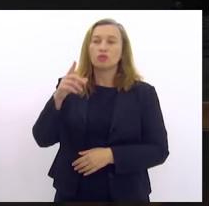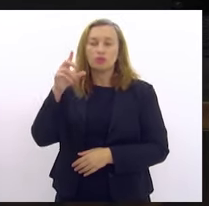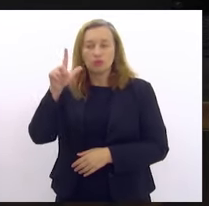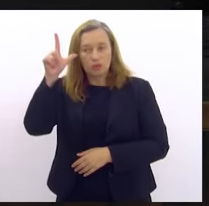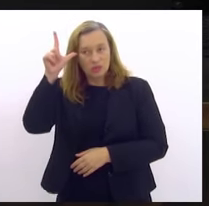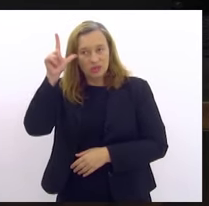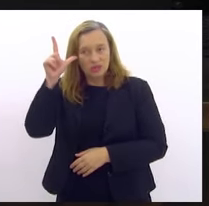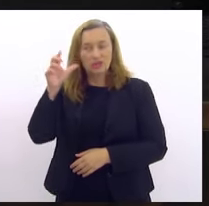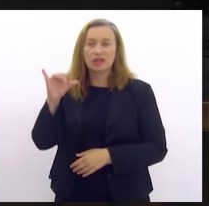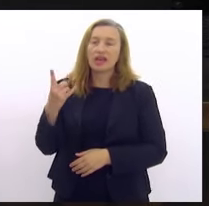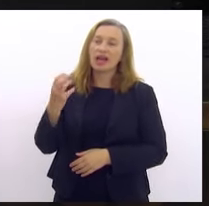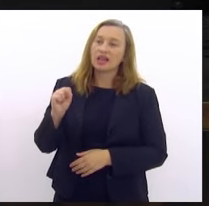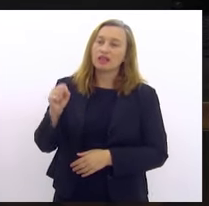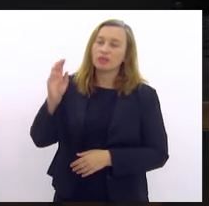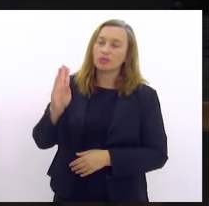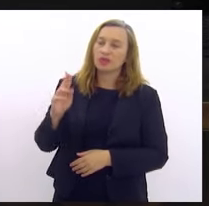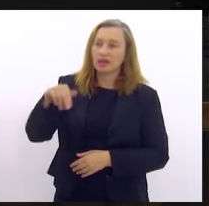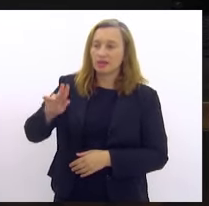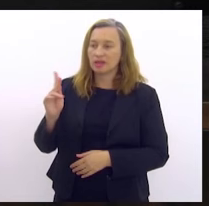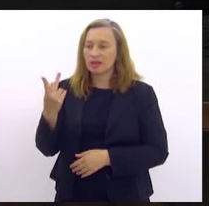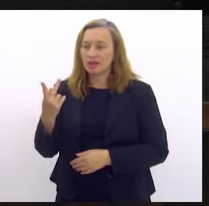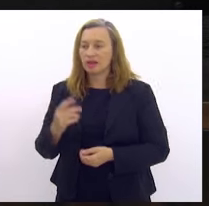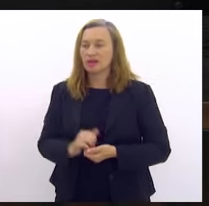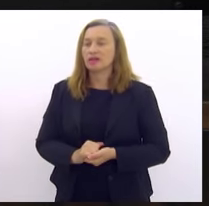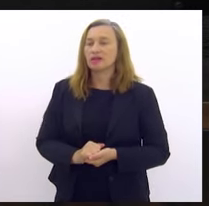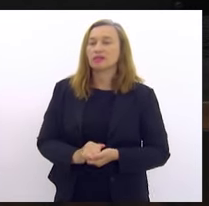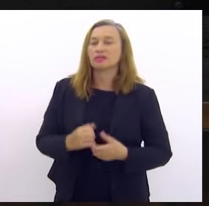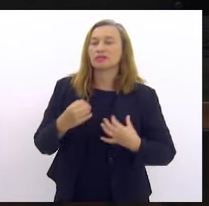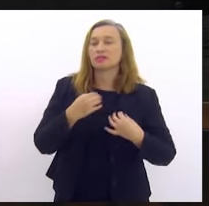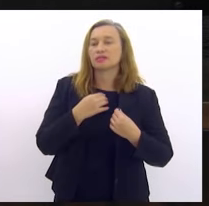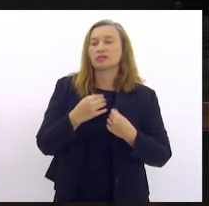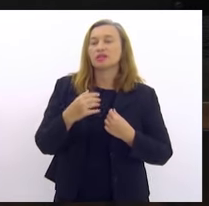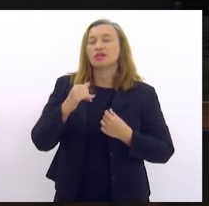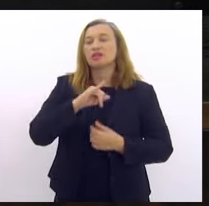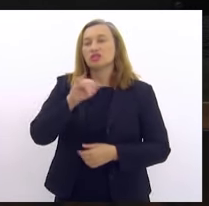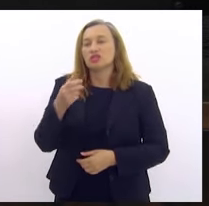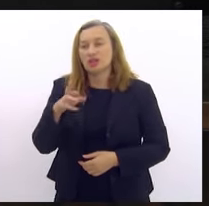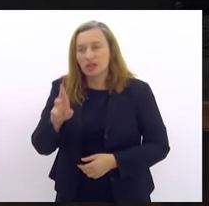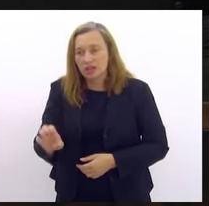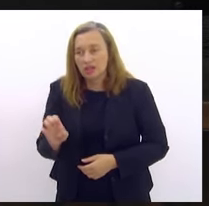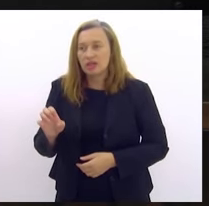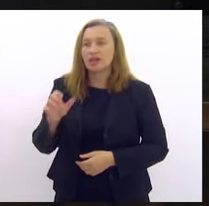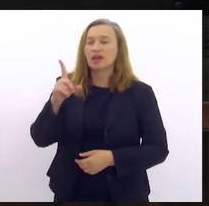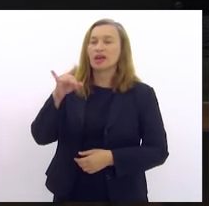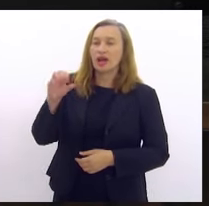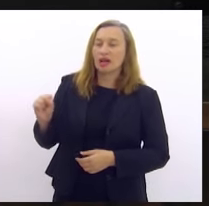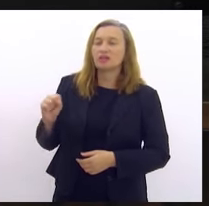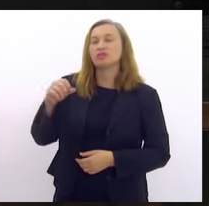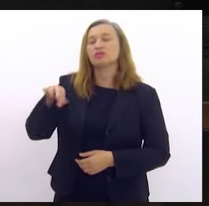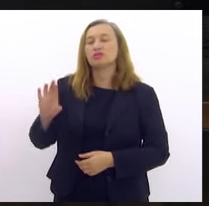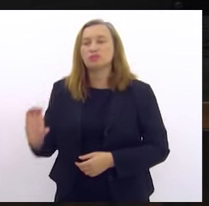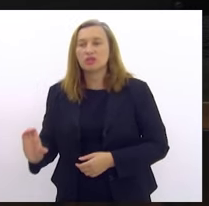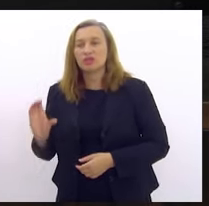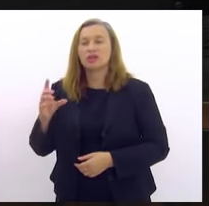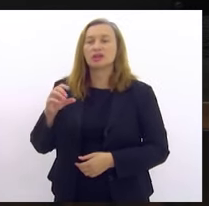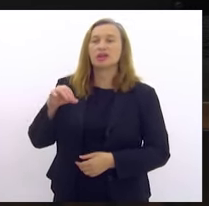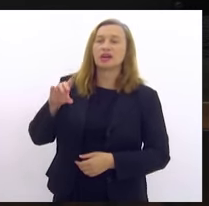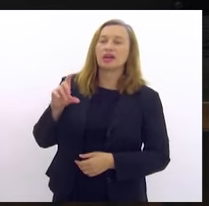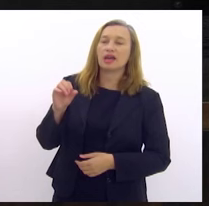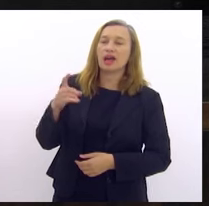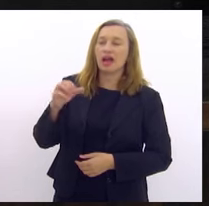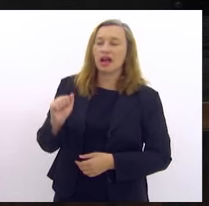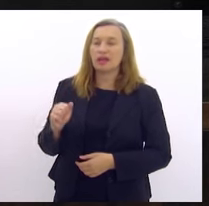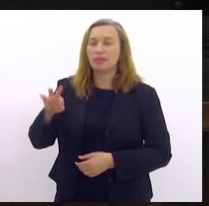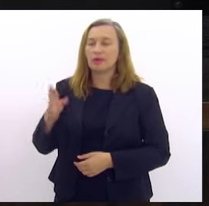Carlinhos BNH, professor Josemar, Luiz Paulo, Munir Neto, Jari Oliveira, Carlos Mink, Renata Souza, Carla Machado, Marta Rocha,